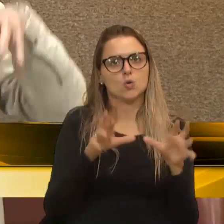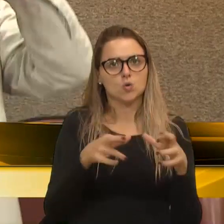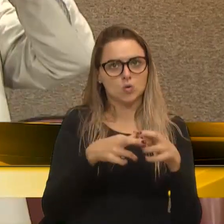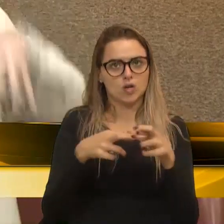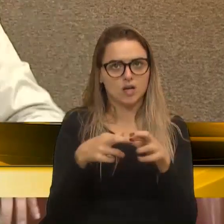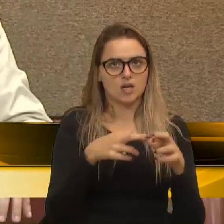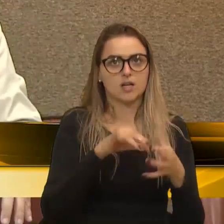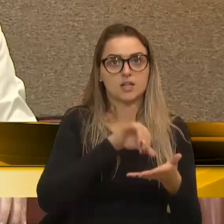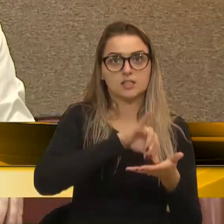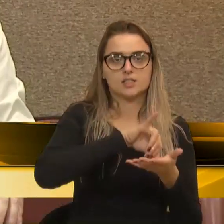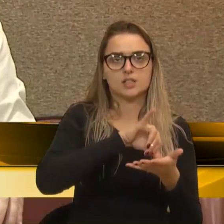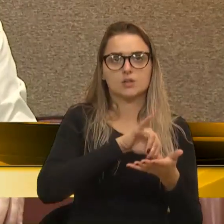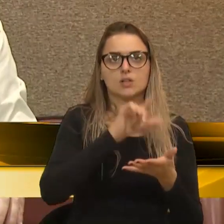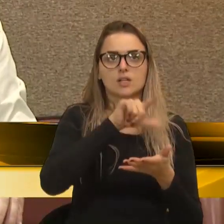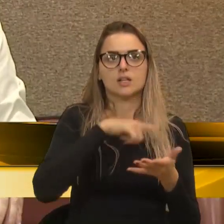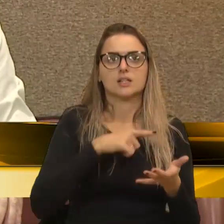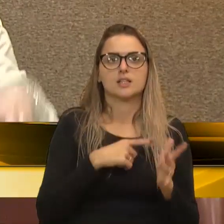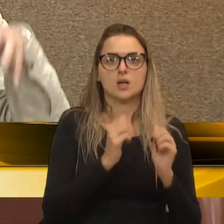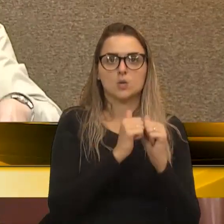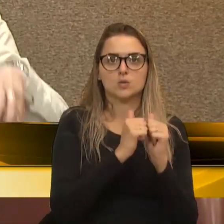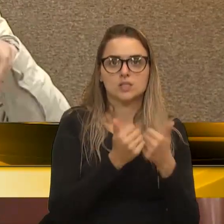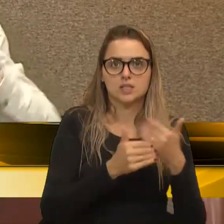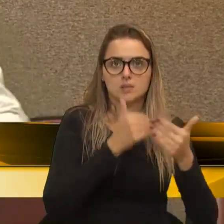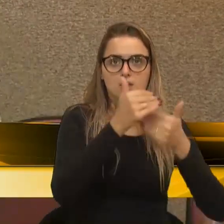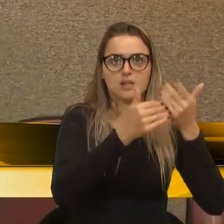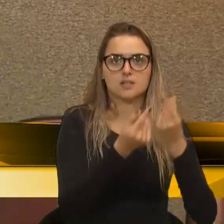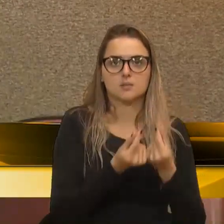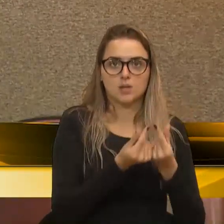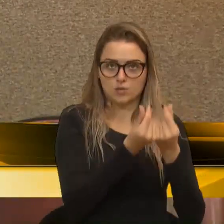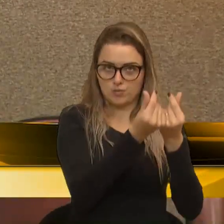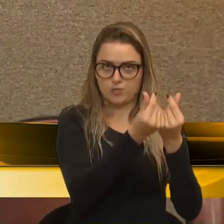ficam com sistema financeiro,